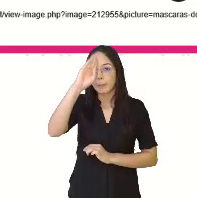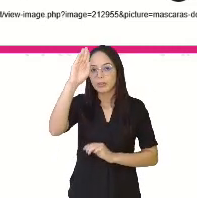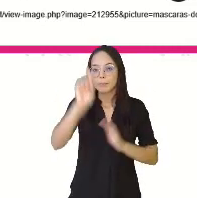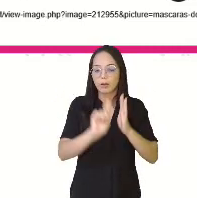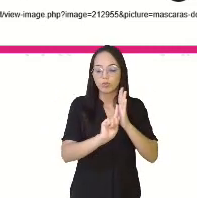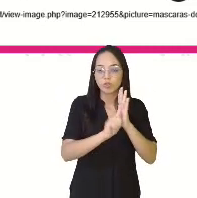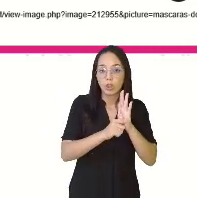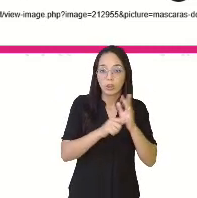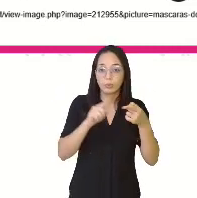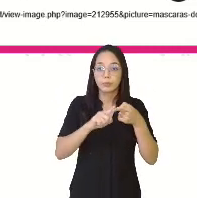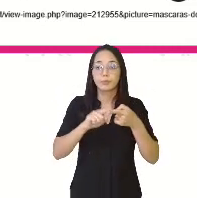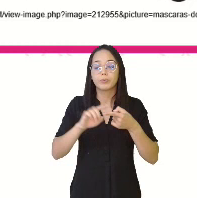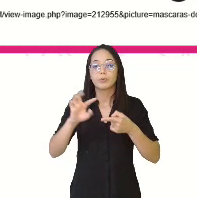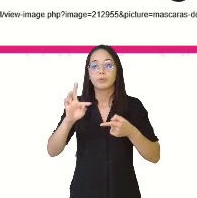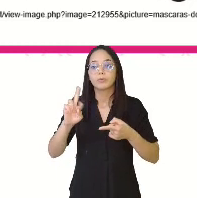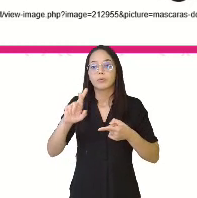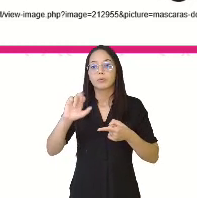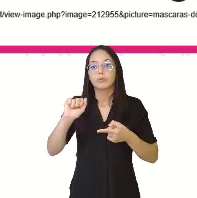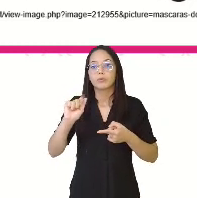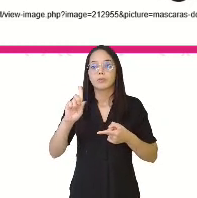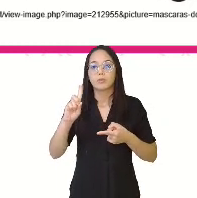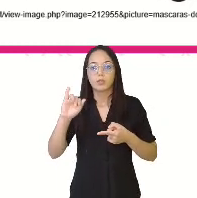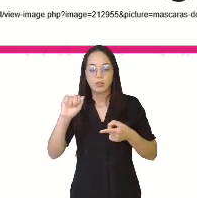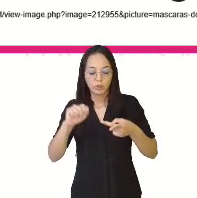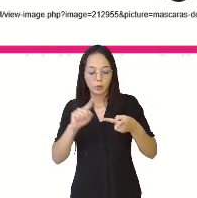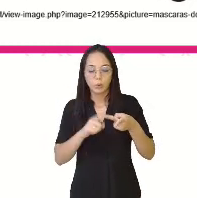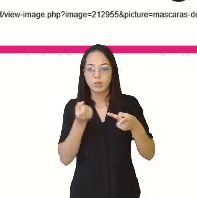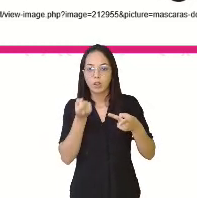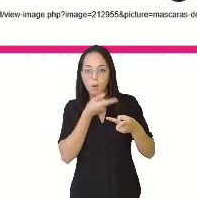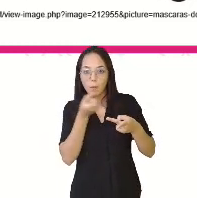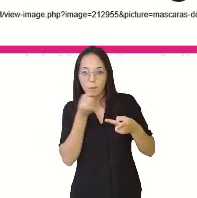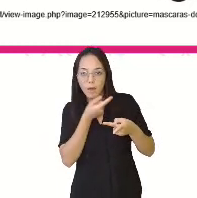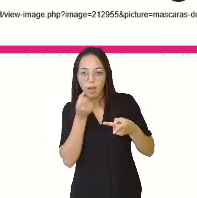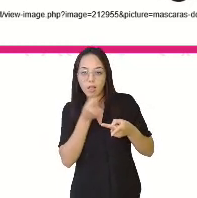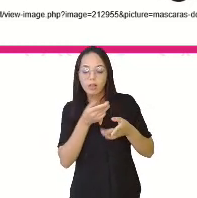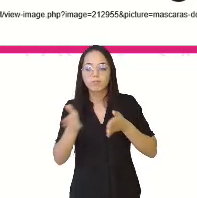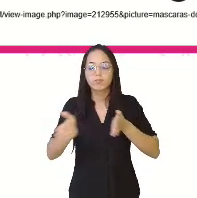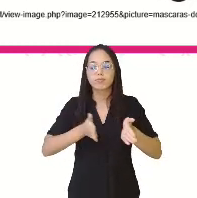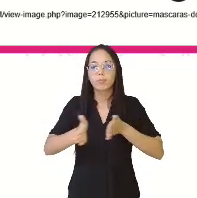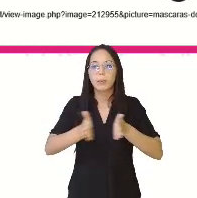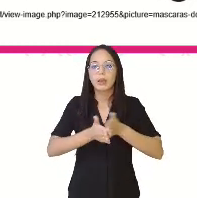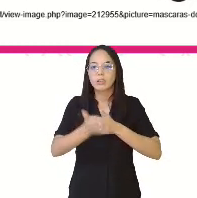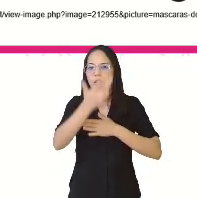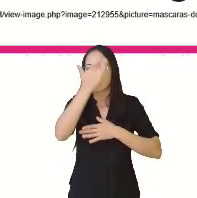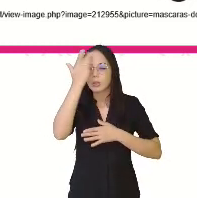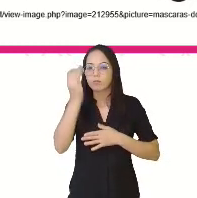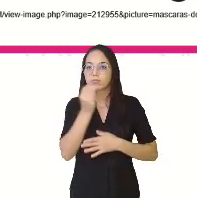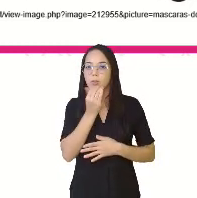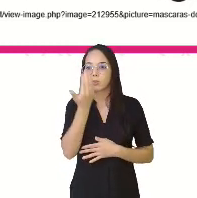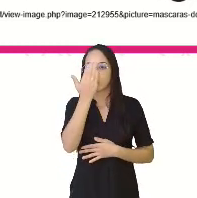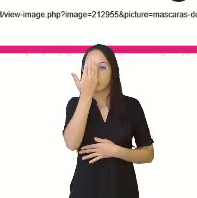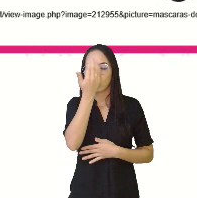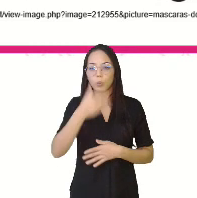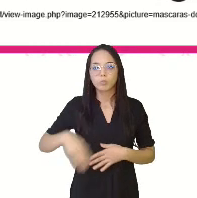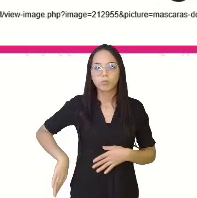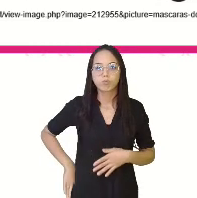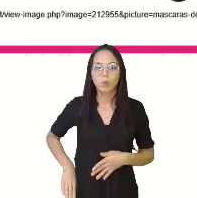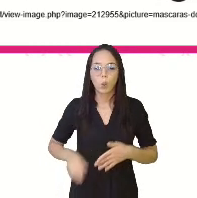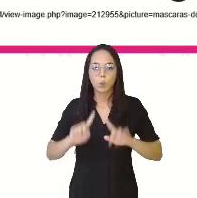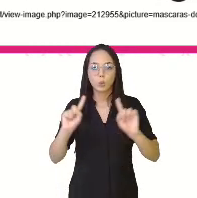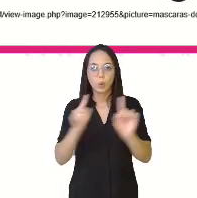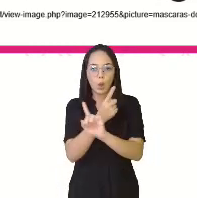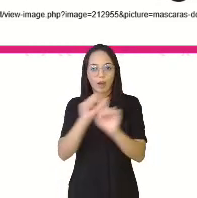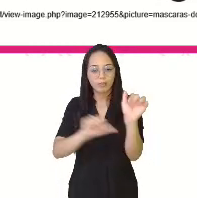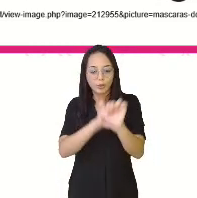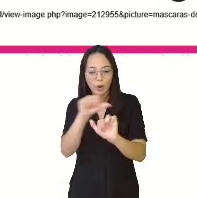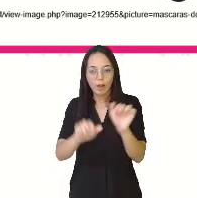a tragédia e a comédia. Durante o espetáculo, os atores trocavam de máscaras inúmeras vezes. Cada uma